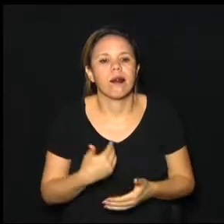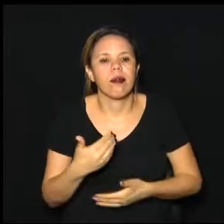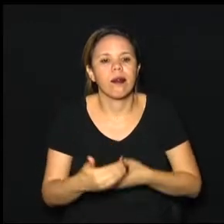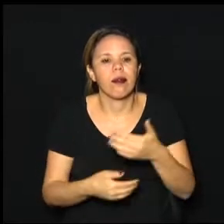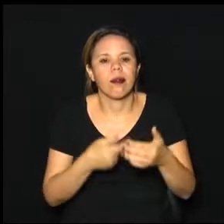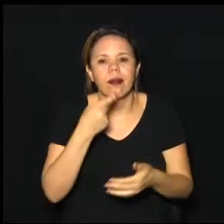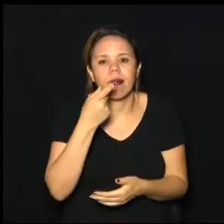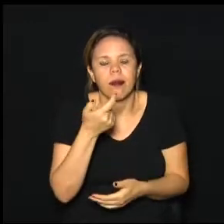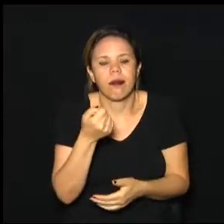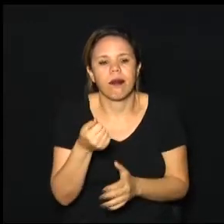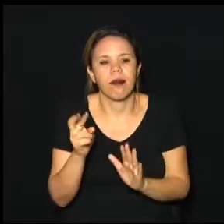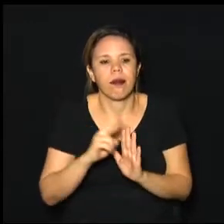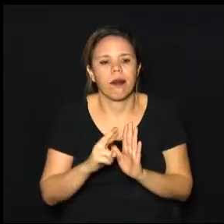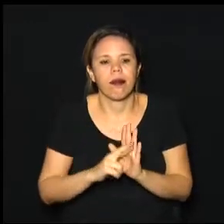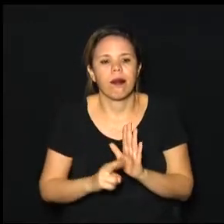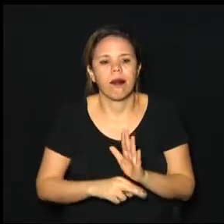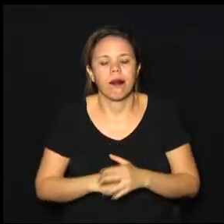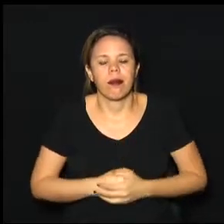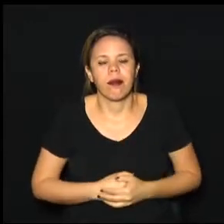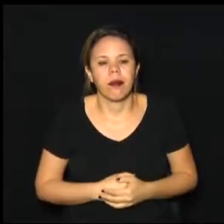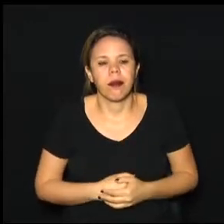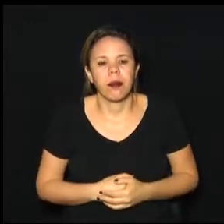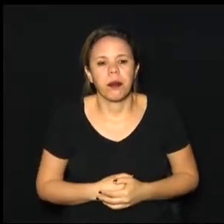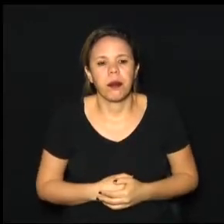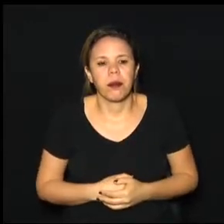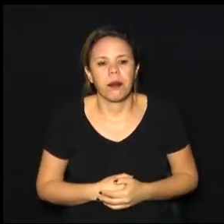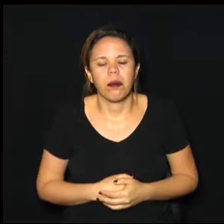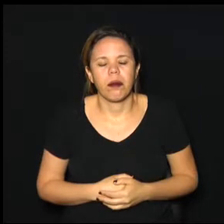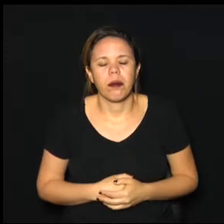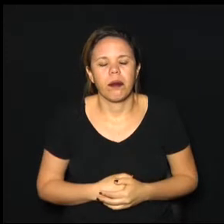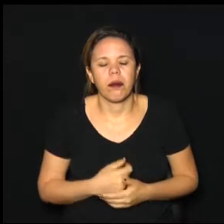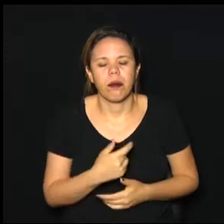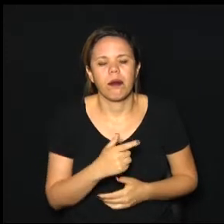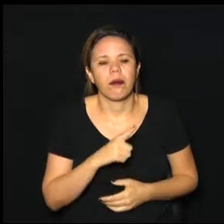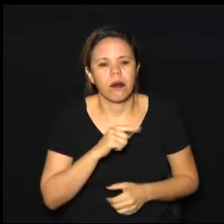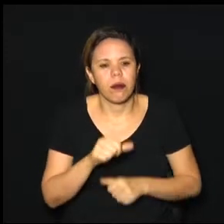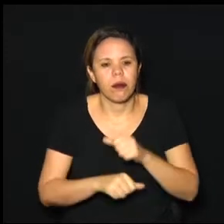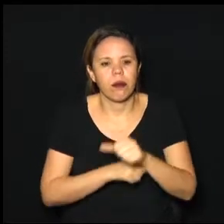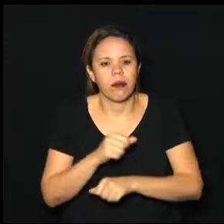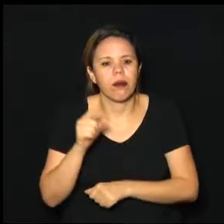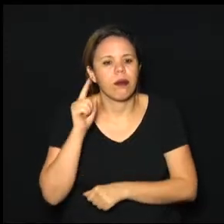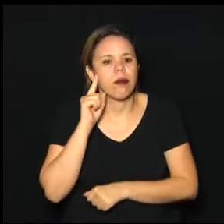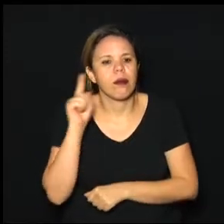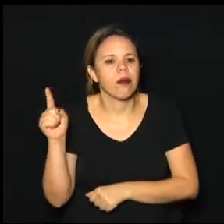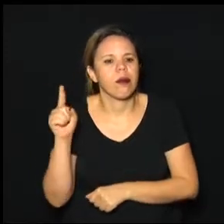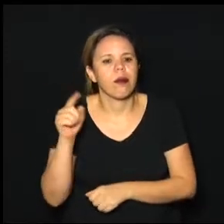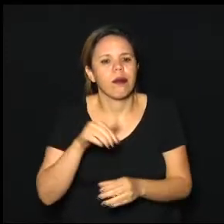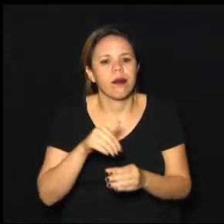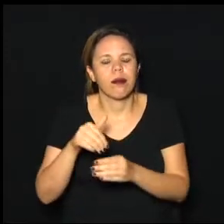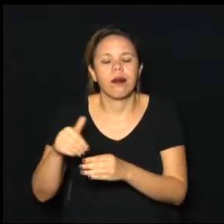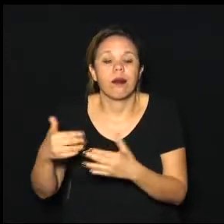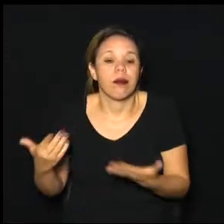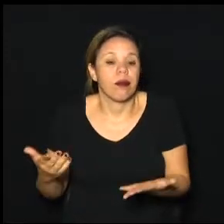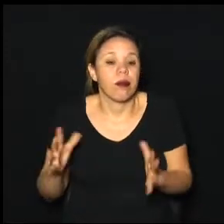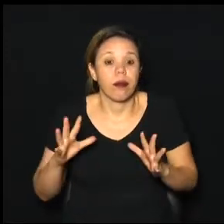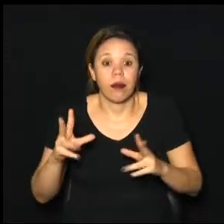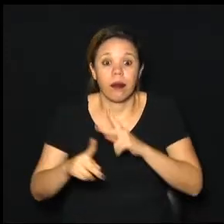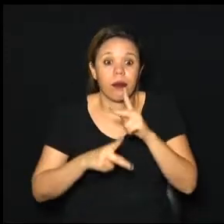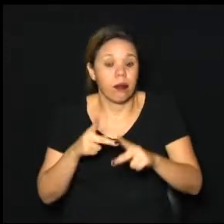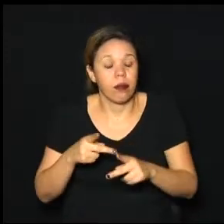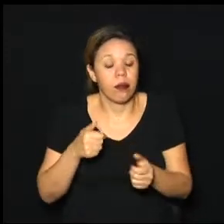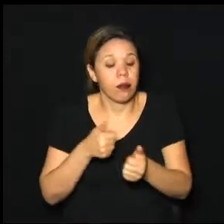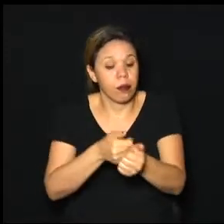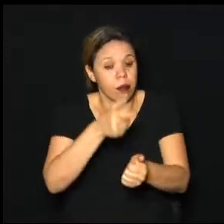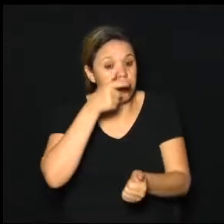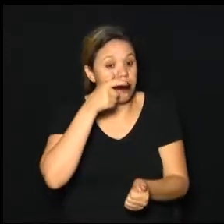falar um pouquinho das regras. Nós temos a alteração do calendário eleitoral. Não é? Praticamente todo mundo viu, todo mundo